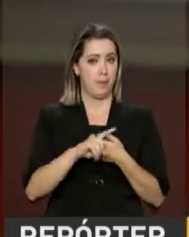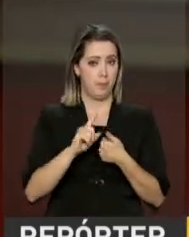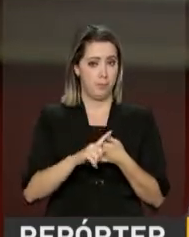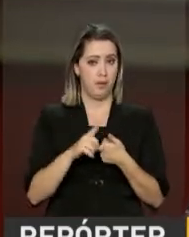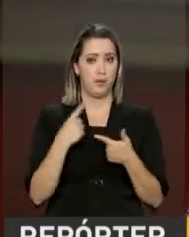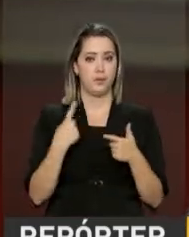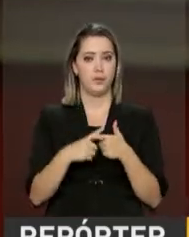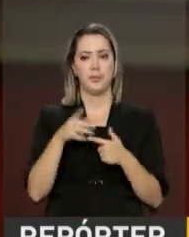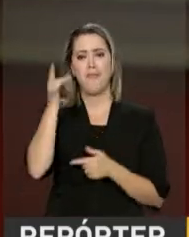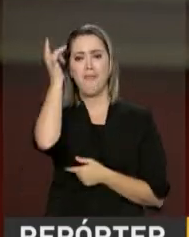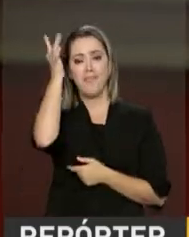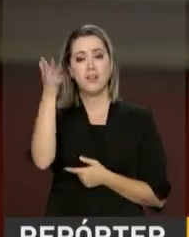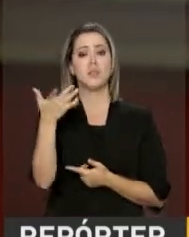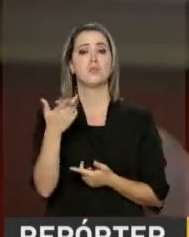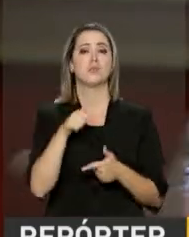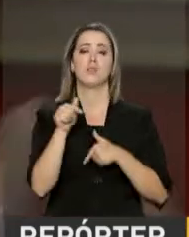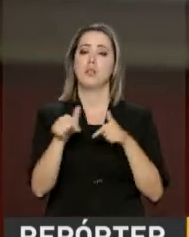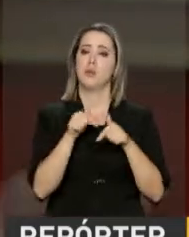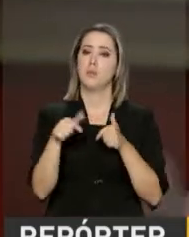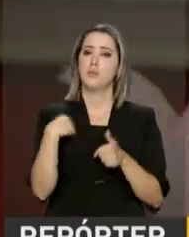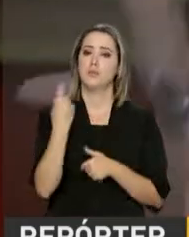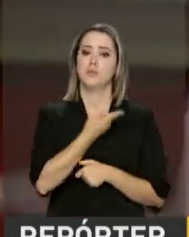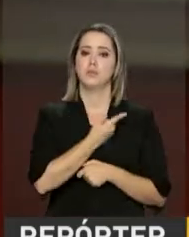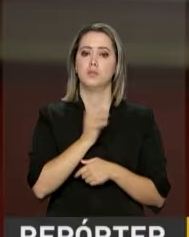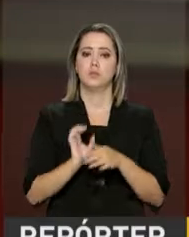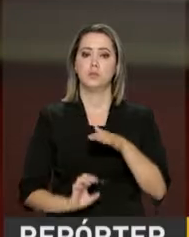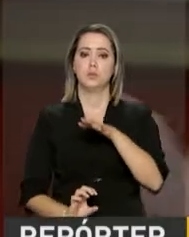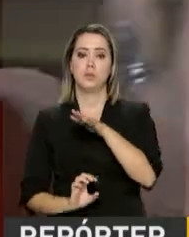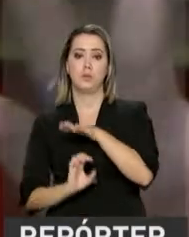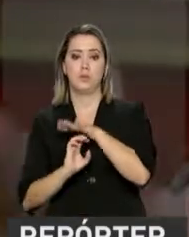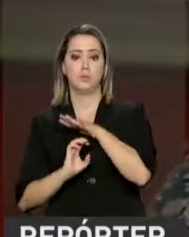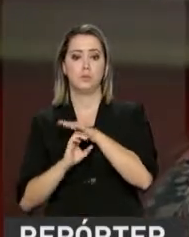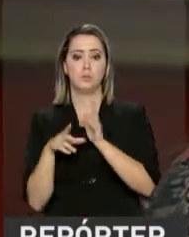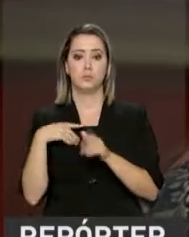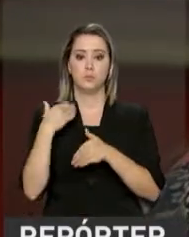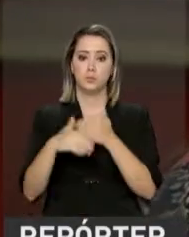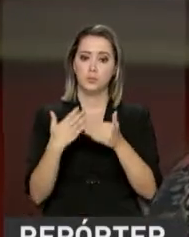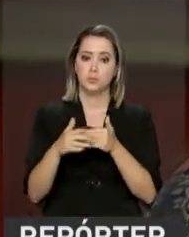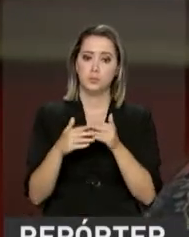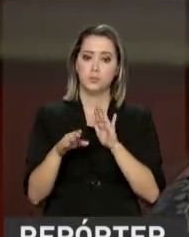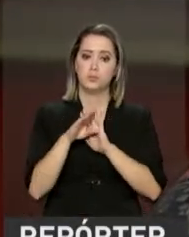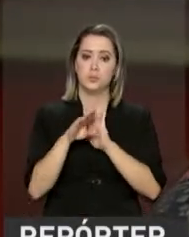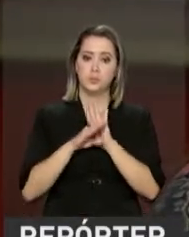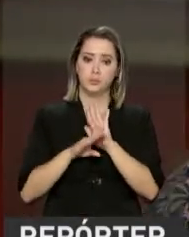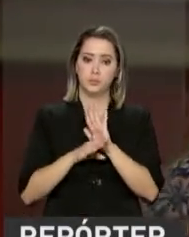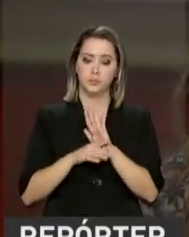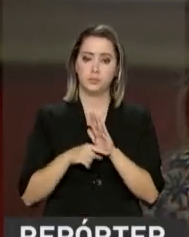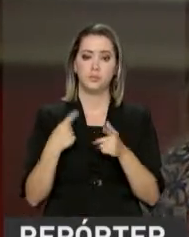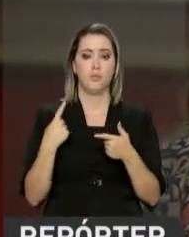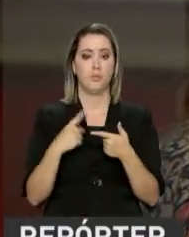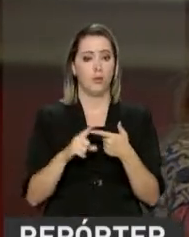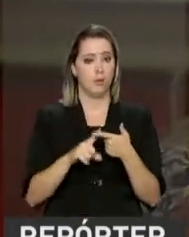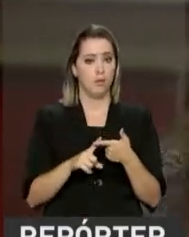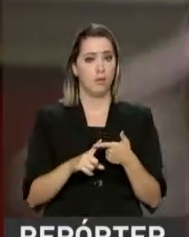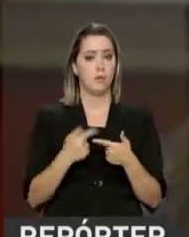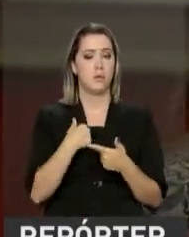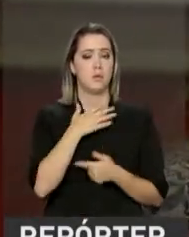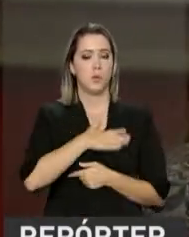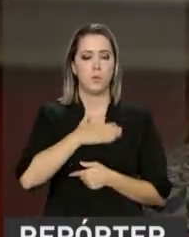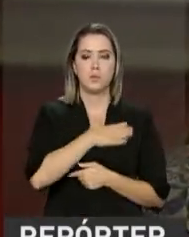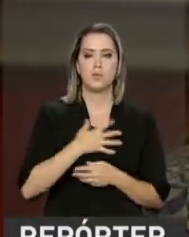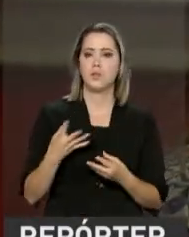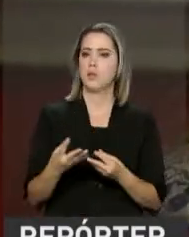muito o trabalho de nós proponentes de quem desenvolve um projeto e por outro lado eu gostei